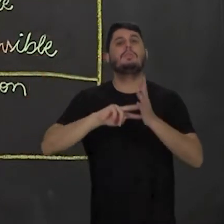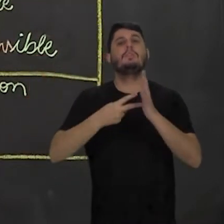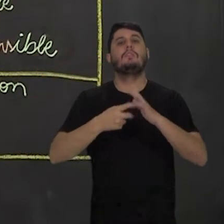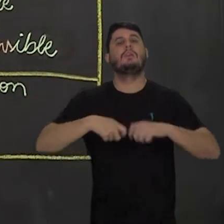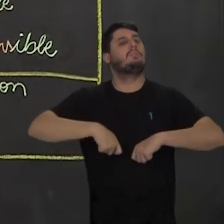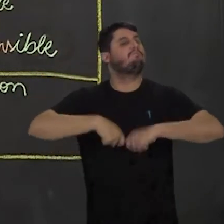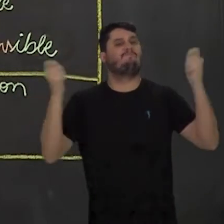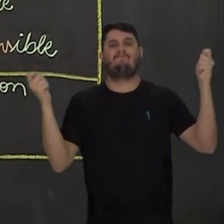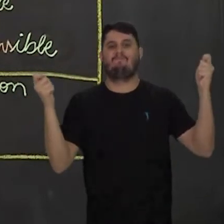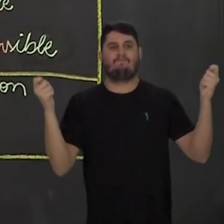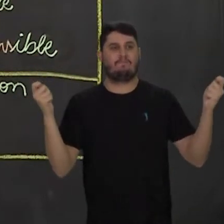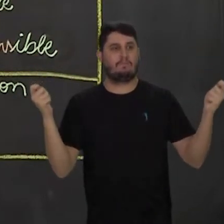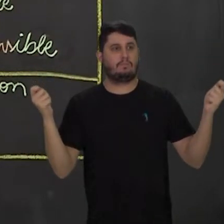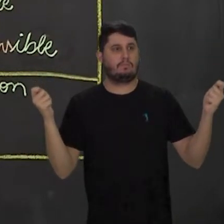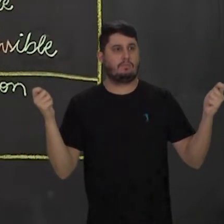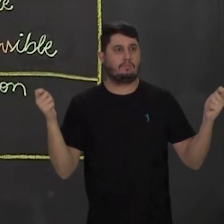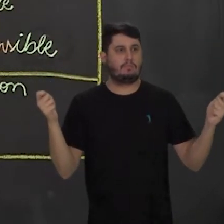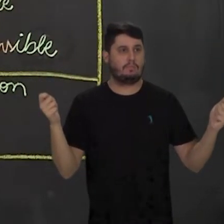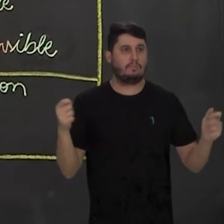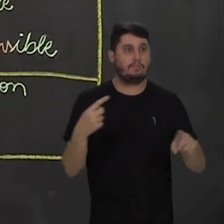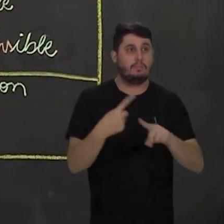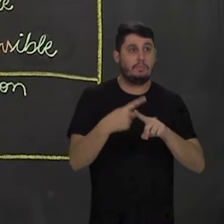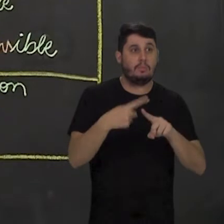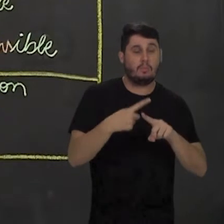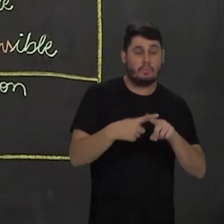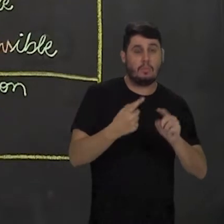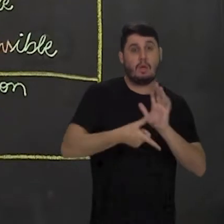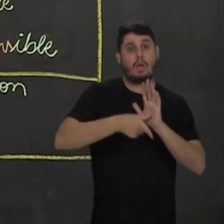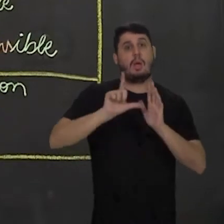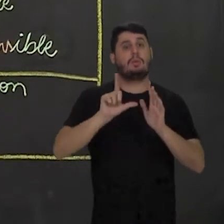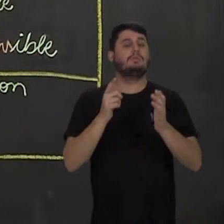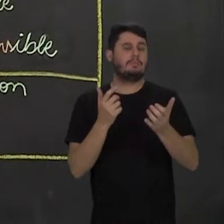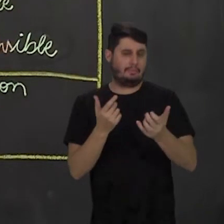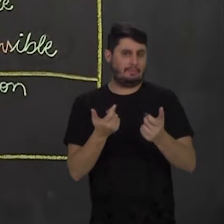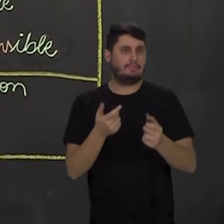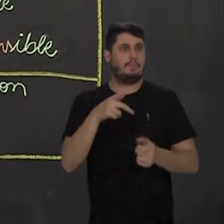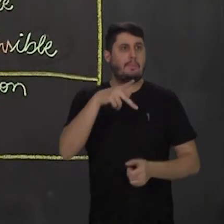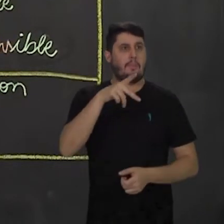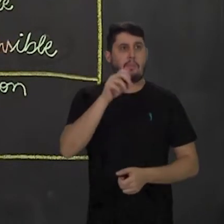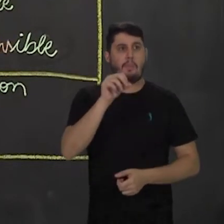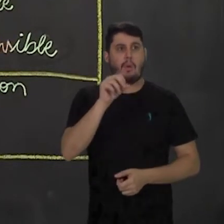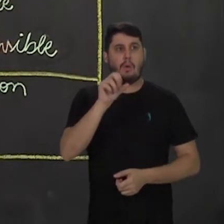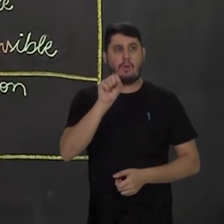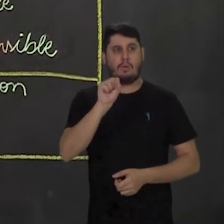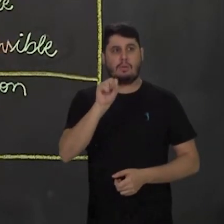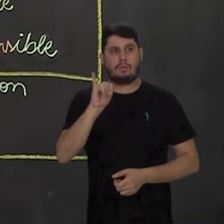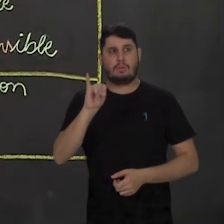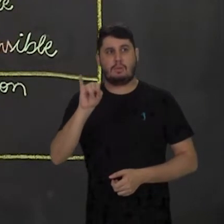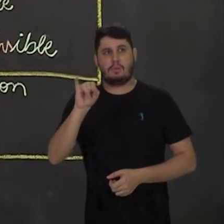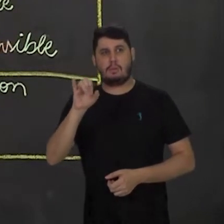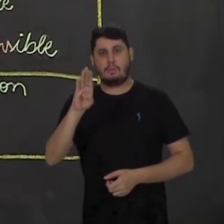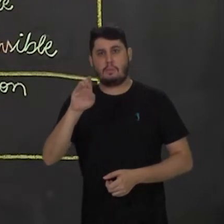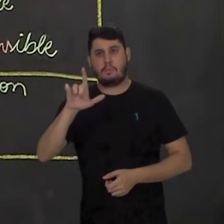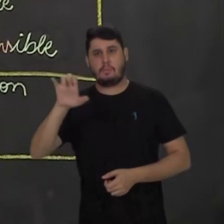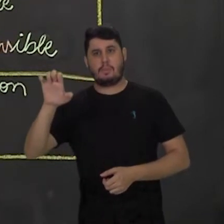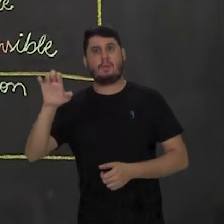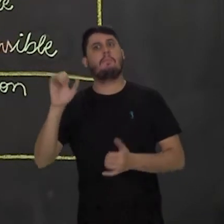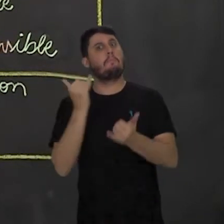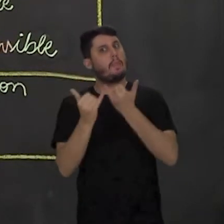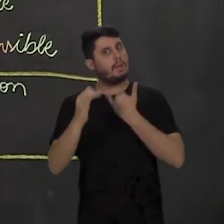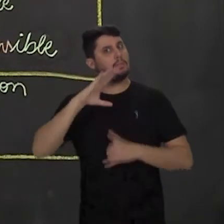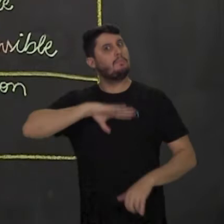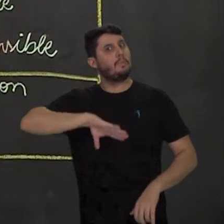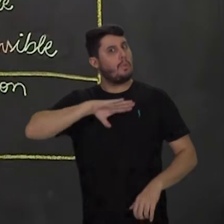tornou-se impossible. O possível virou impossível. Parece até com português. Esse prefixo é fácil da gente entender em